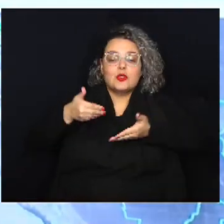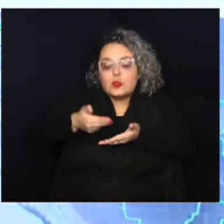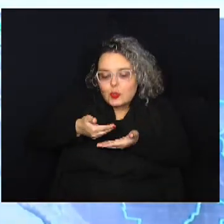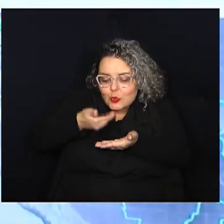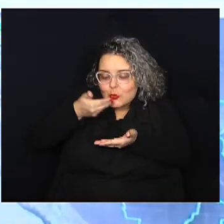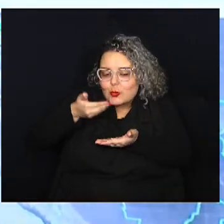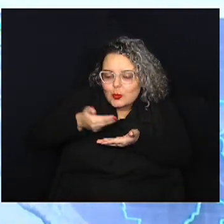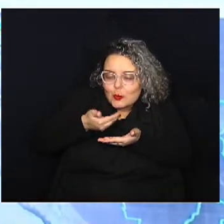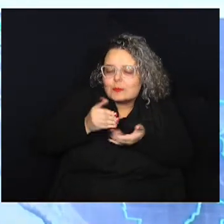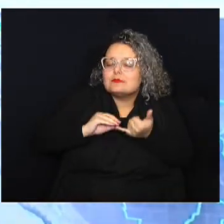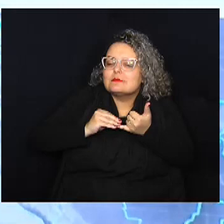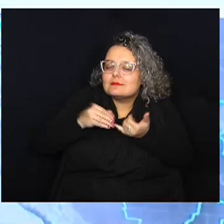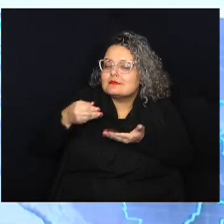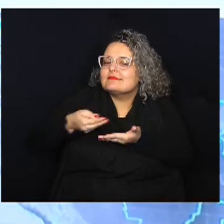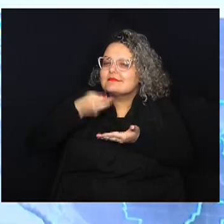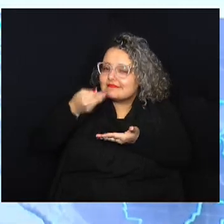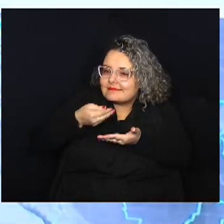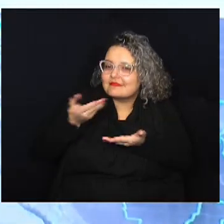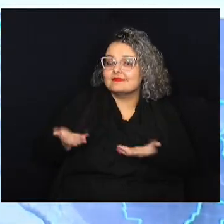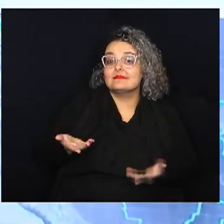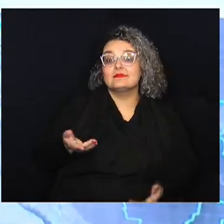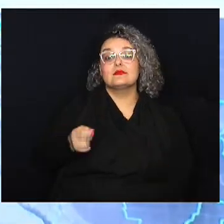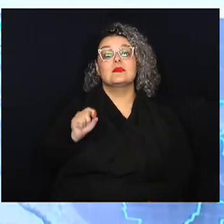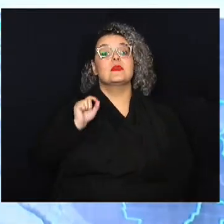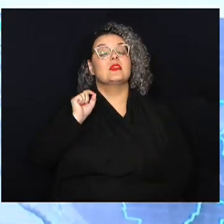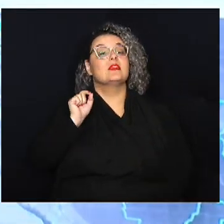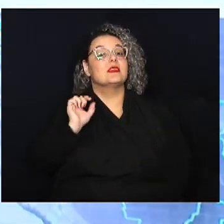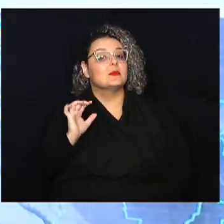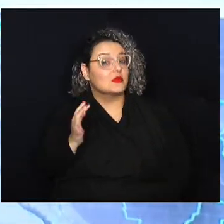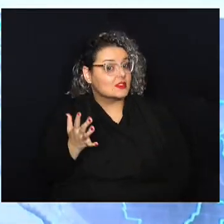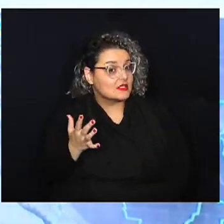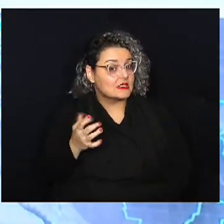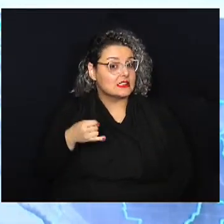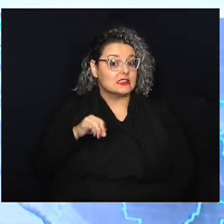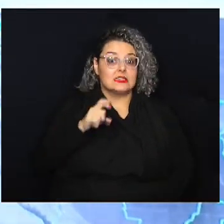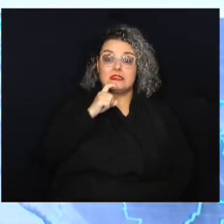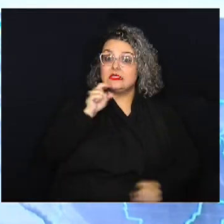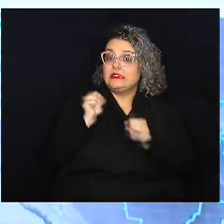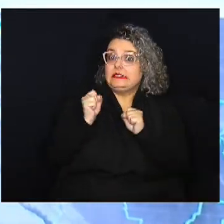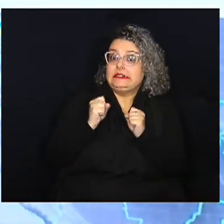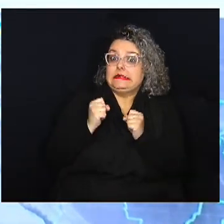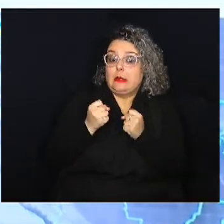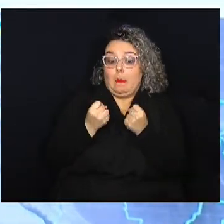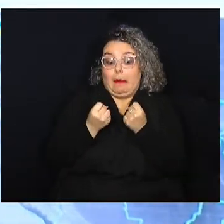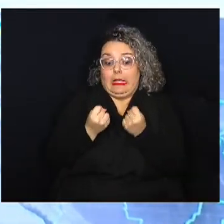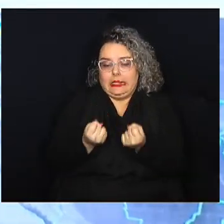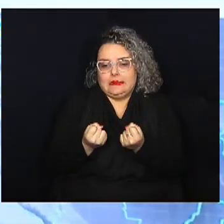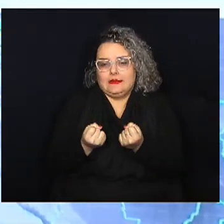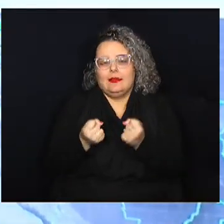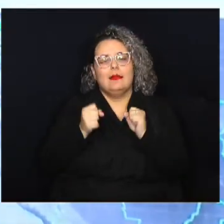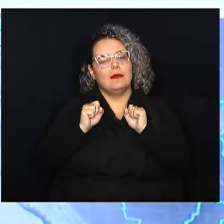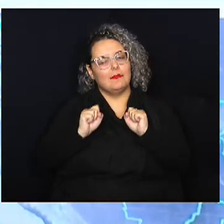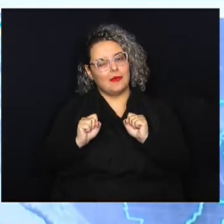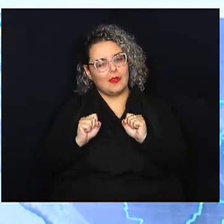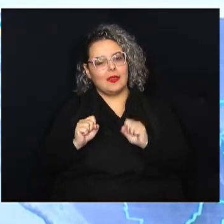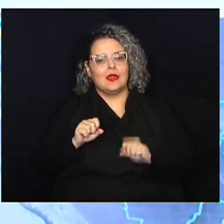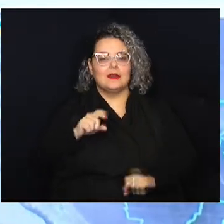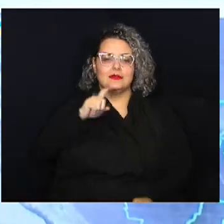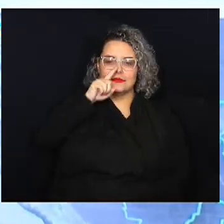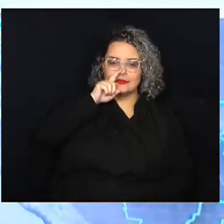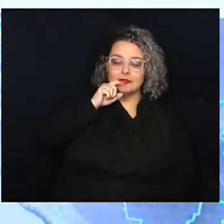de feijão, né? E aí é o seguinte, se o inverno não for tão rigoroso assim, dá até para arriscar, fazer